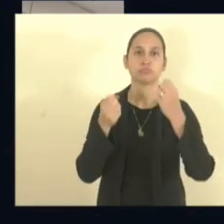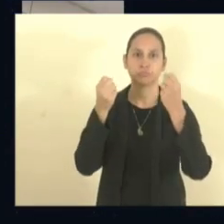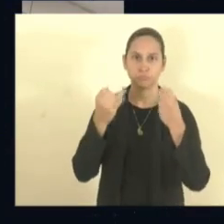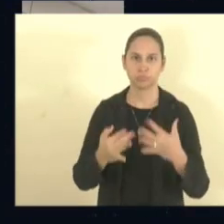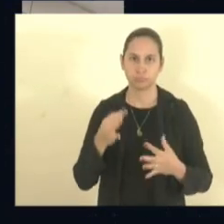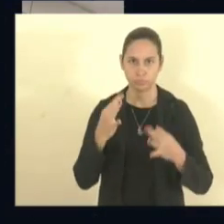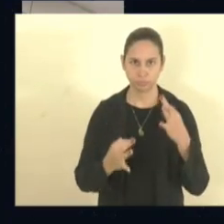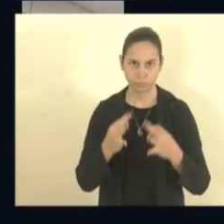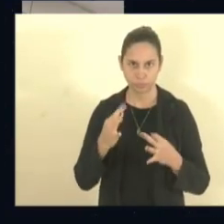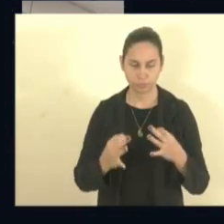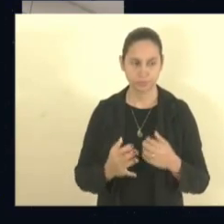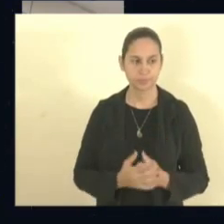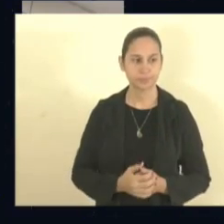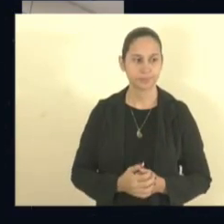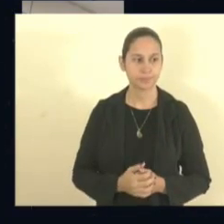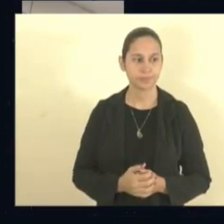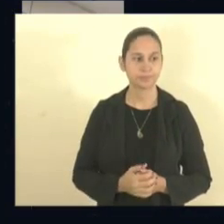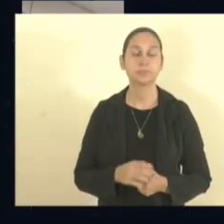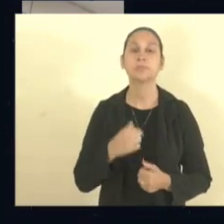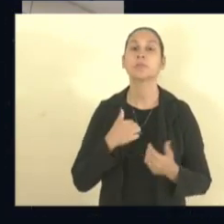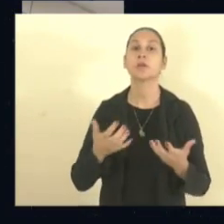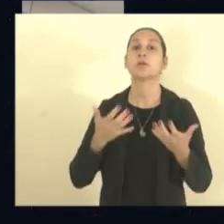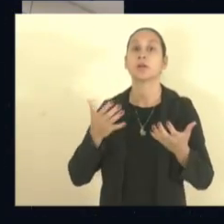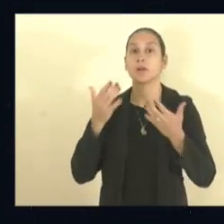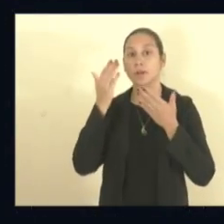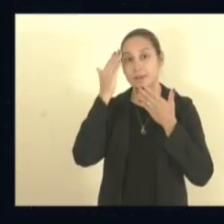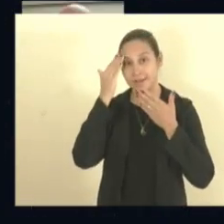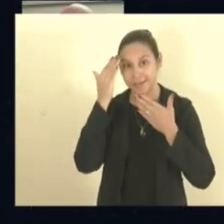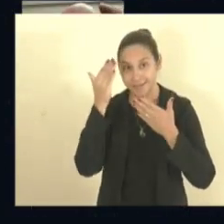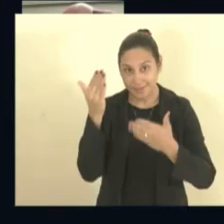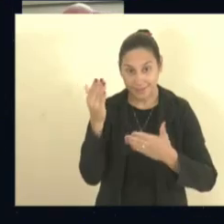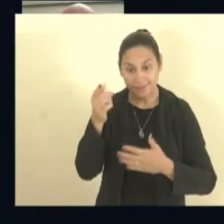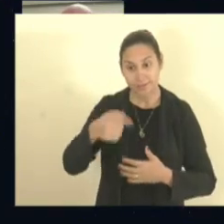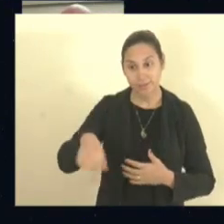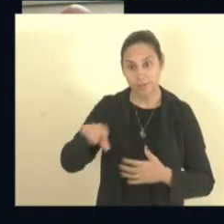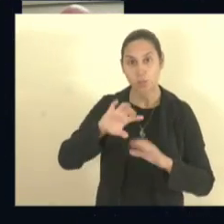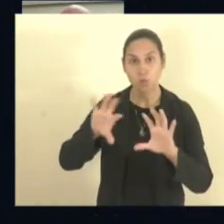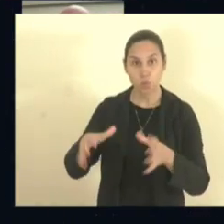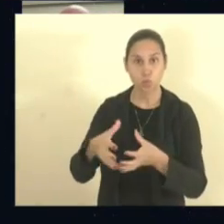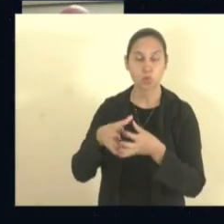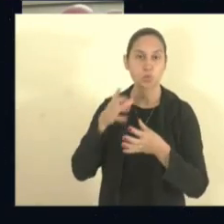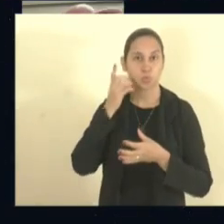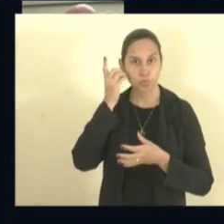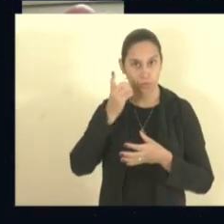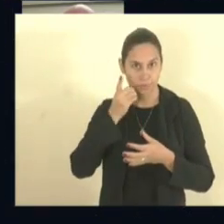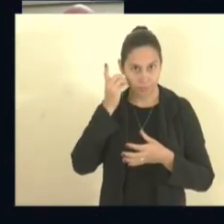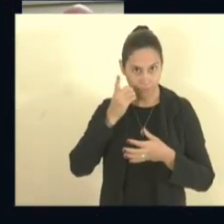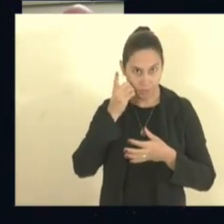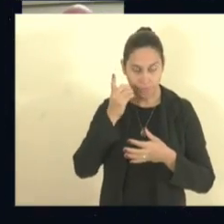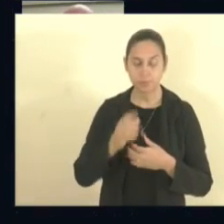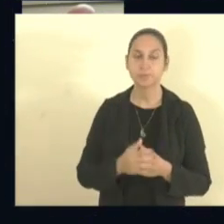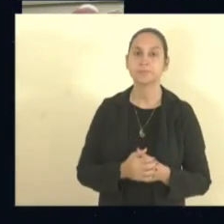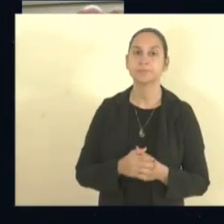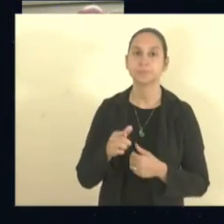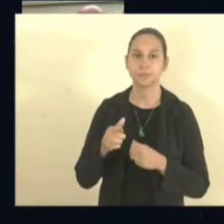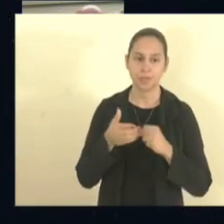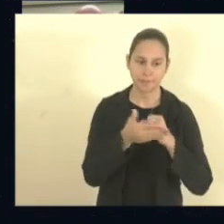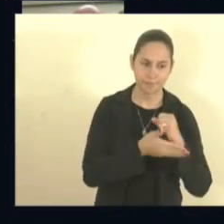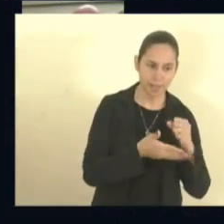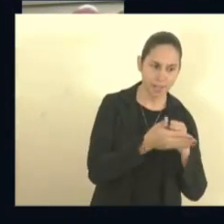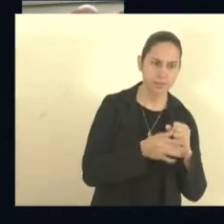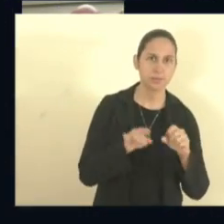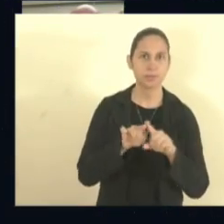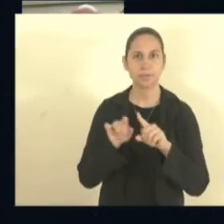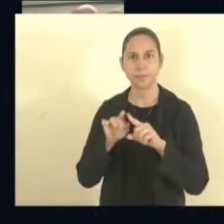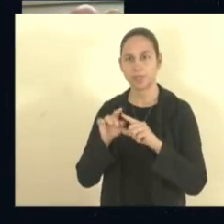Presidente, eu só queria agradecer aos deputados, tanto da base como da